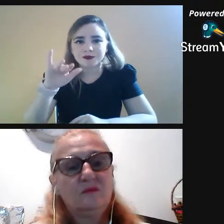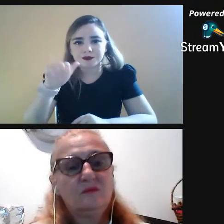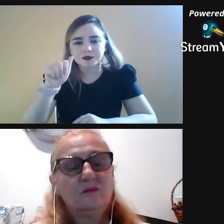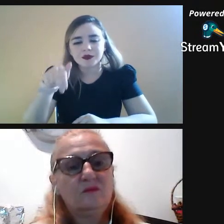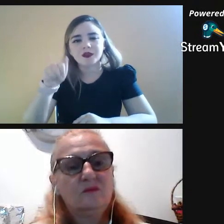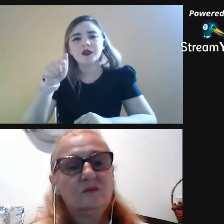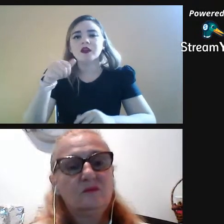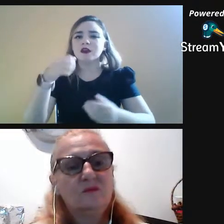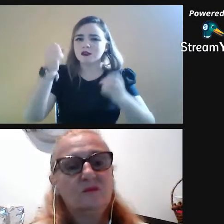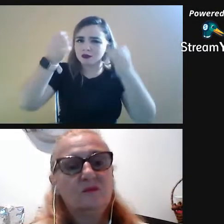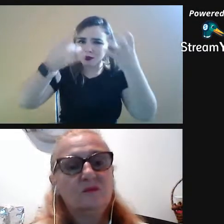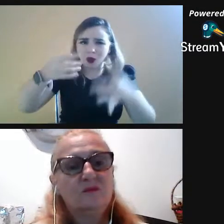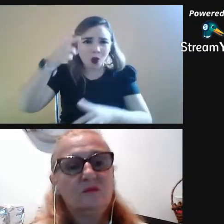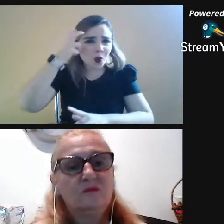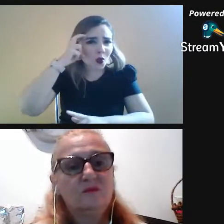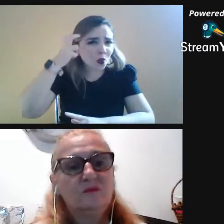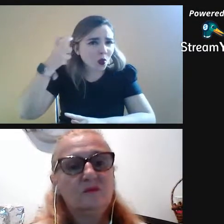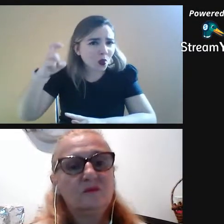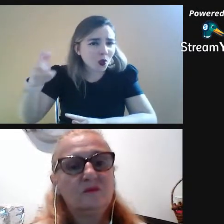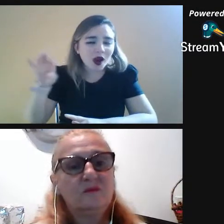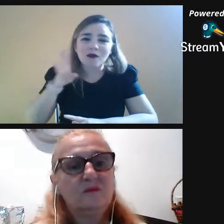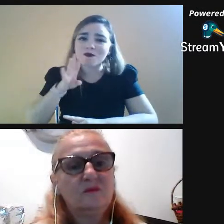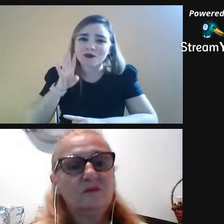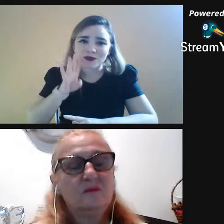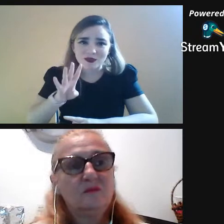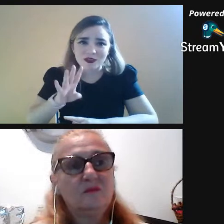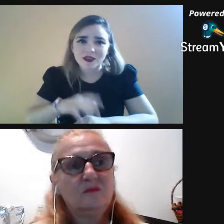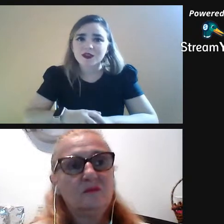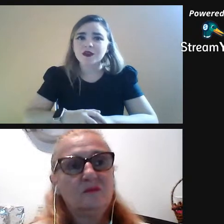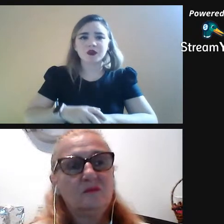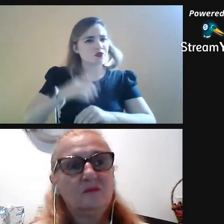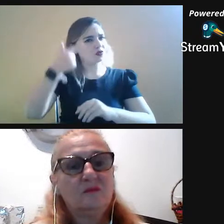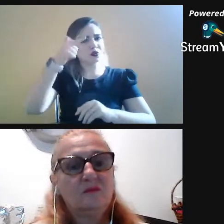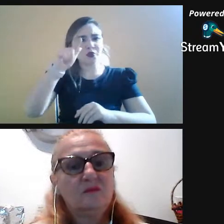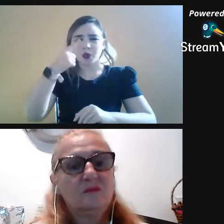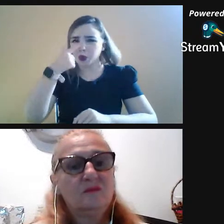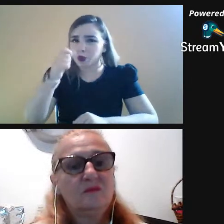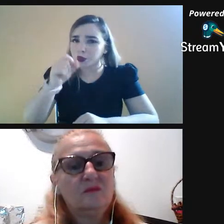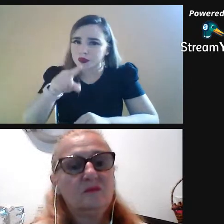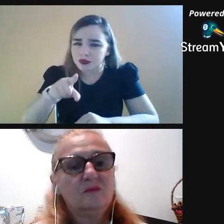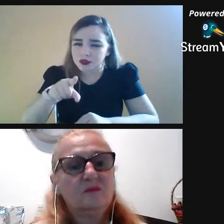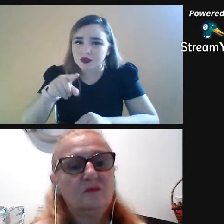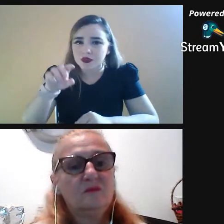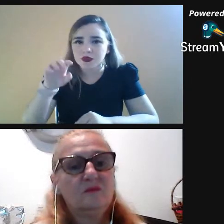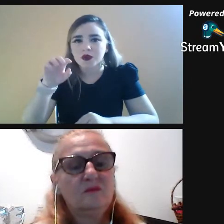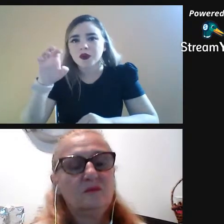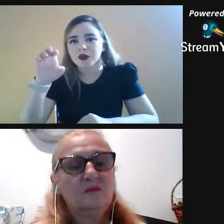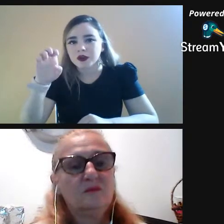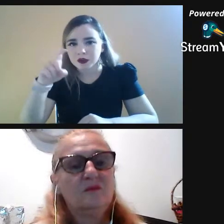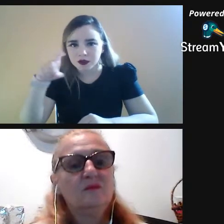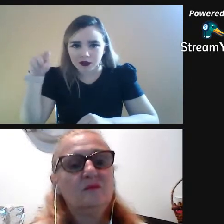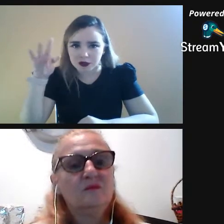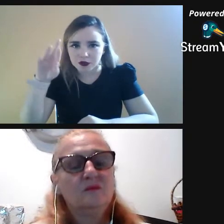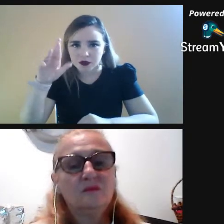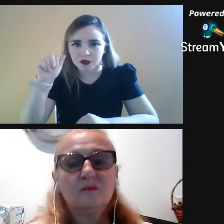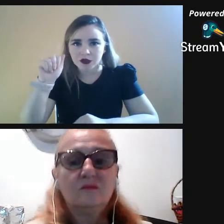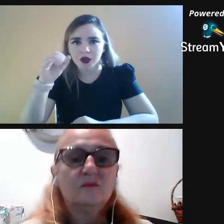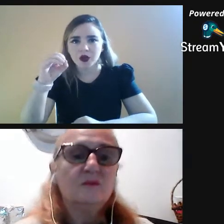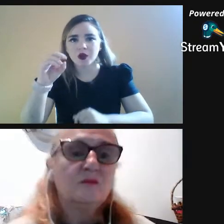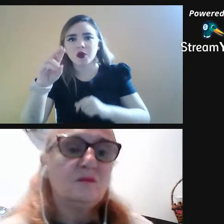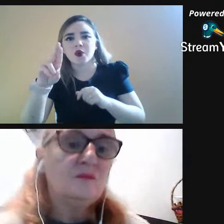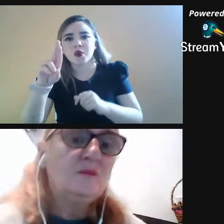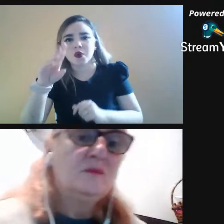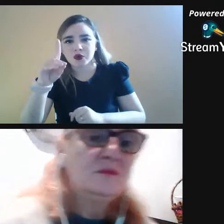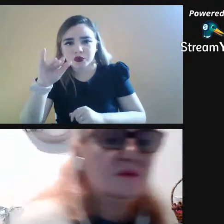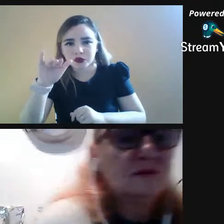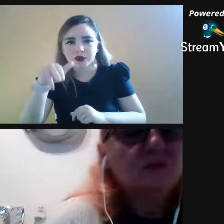culturais muito legais. Além do lixo extraordinário, né, que você falou e que eu acho que deve ter no YouTube,